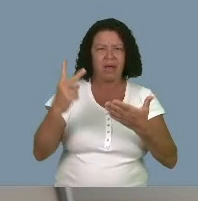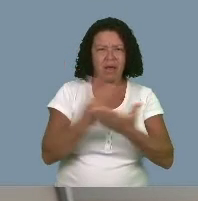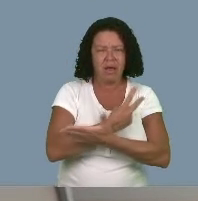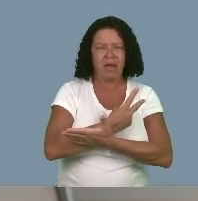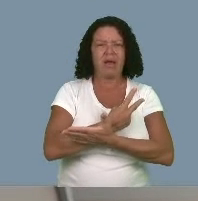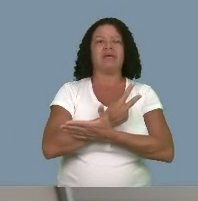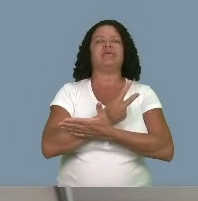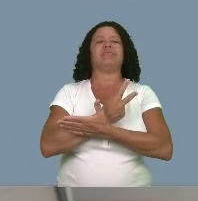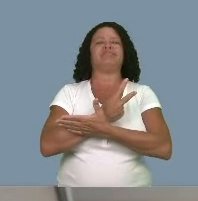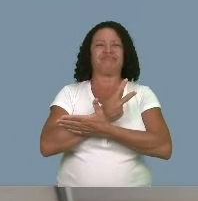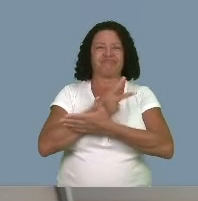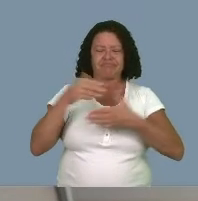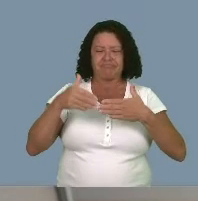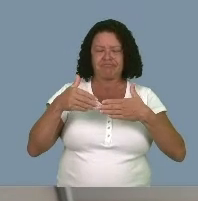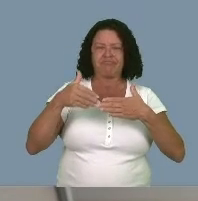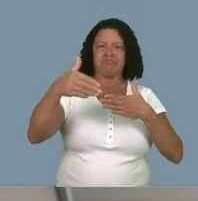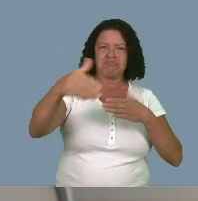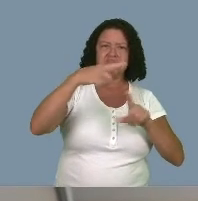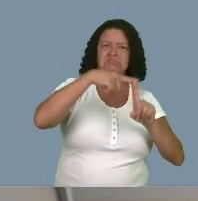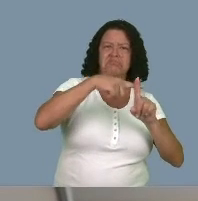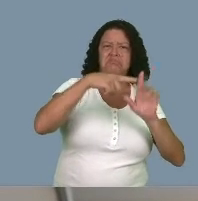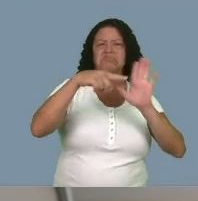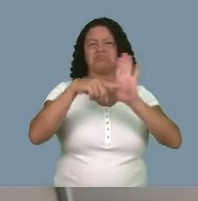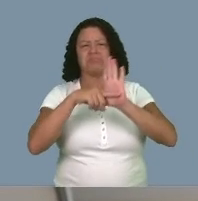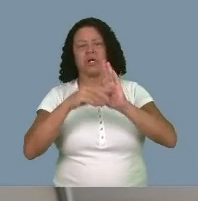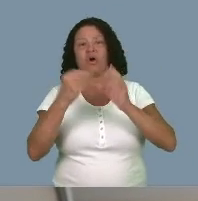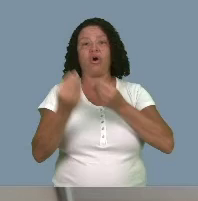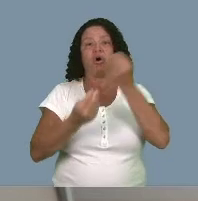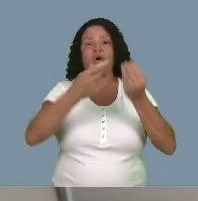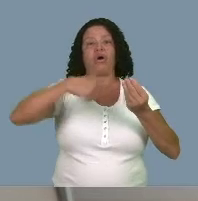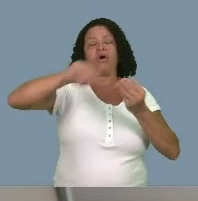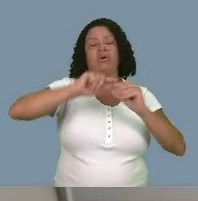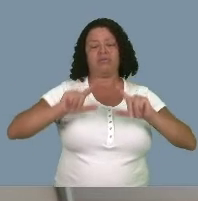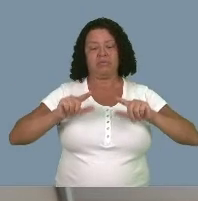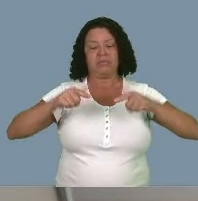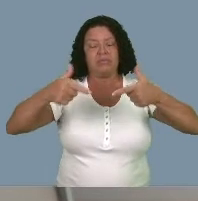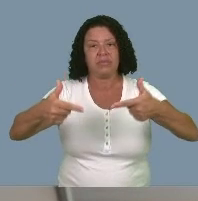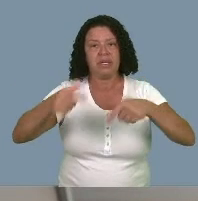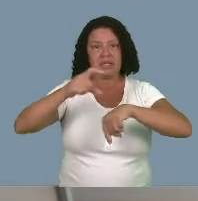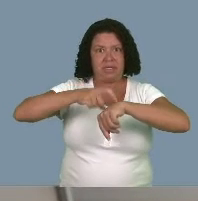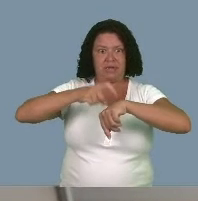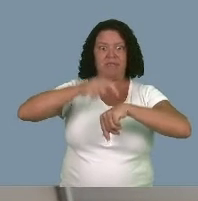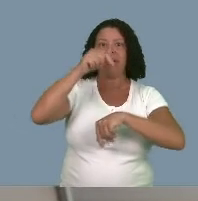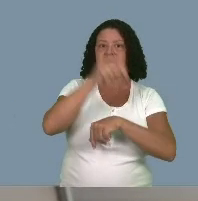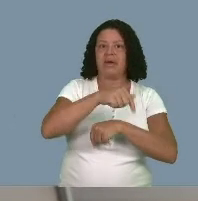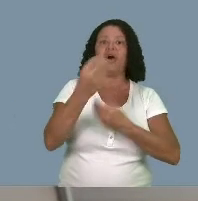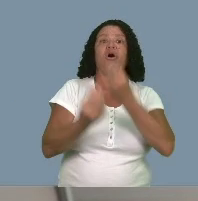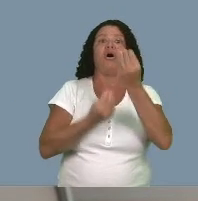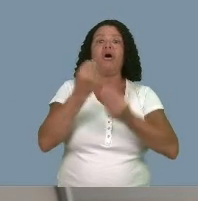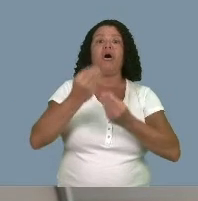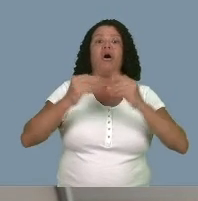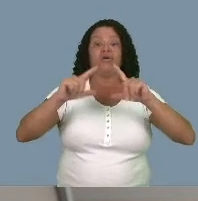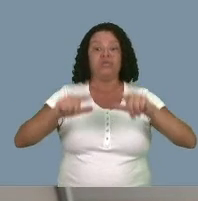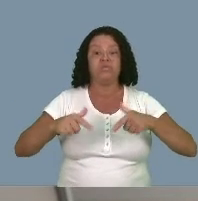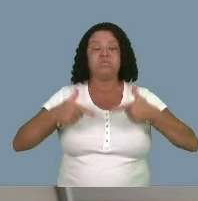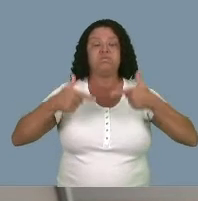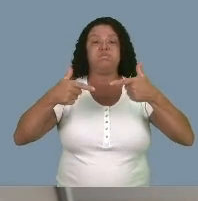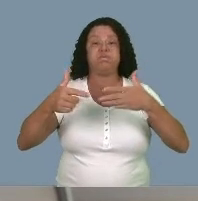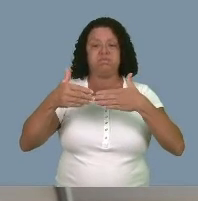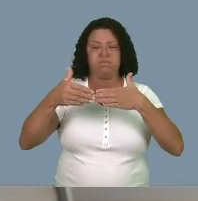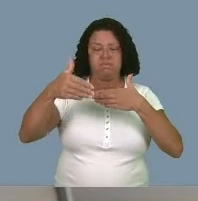seus reflexos, né? Tudo que tivemos que agir até esse momento e como iremos agir daqui para